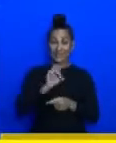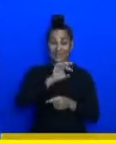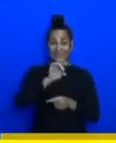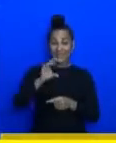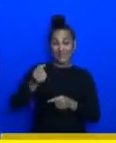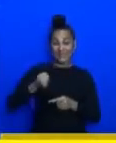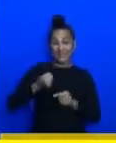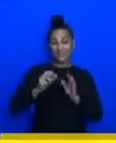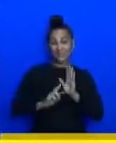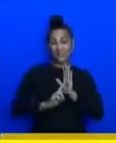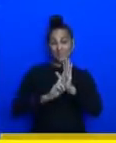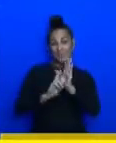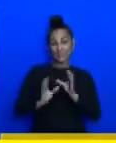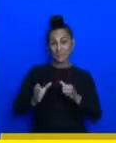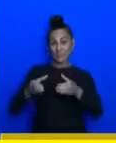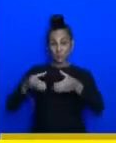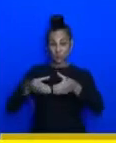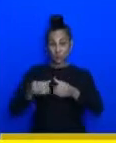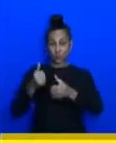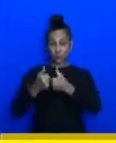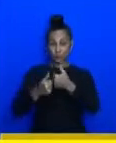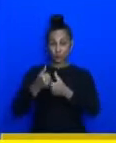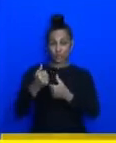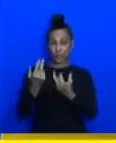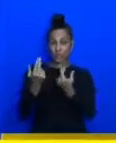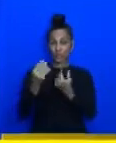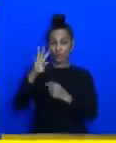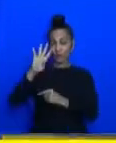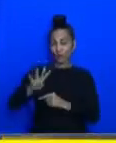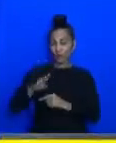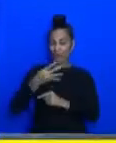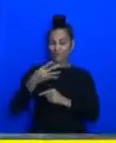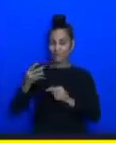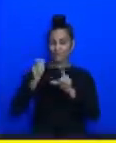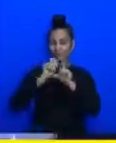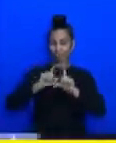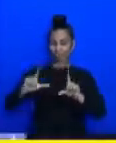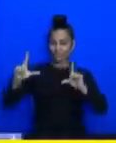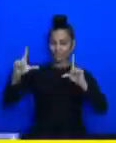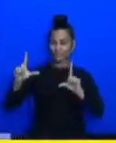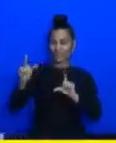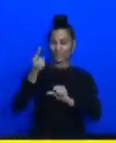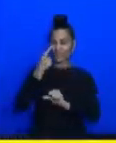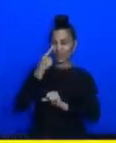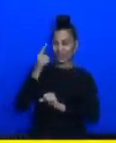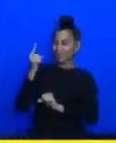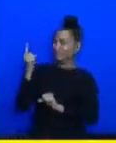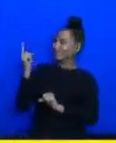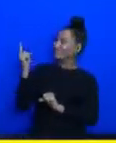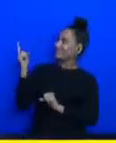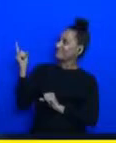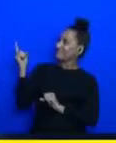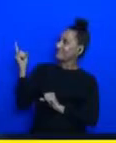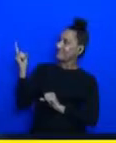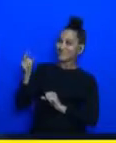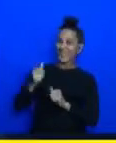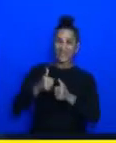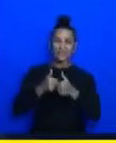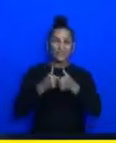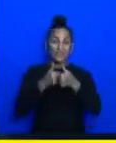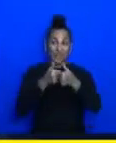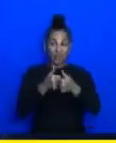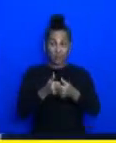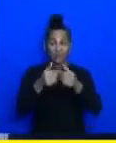que cada número corresponde a um time de futebol, conforme a tabela de times exposta no nosso telão de LED. Você